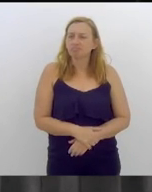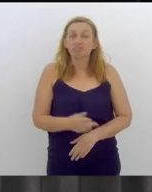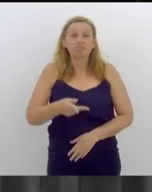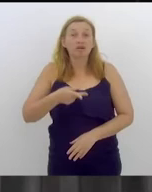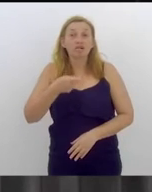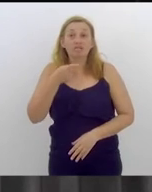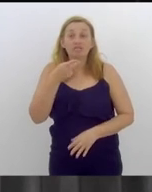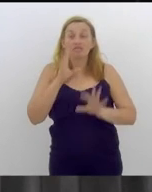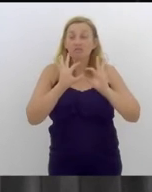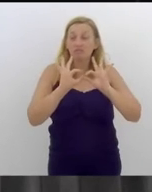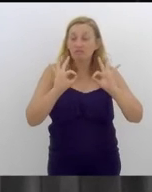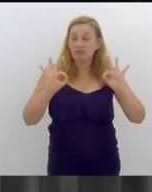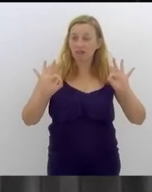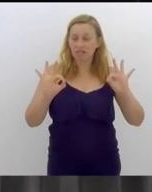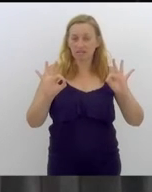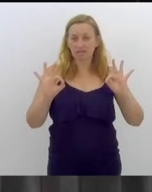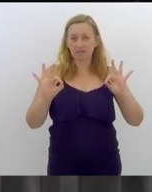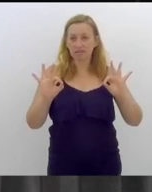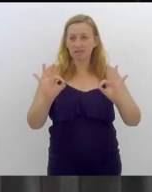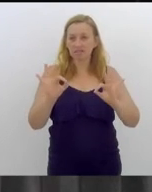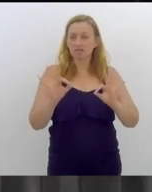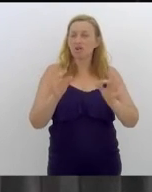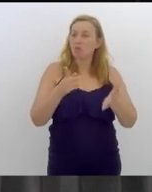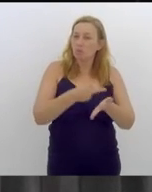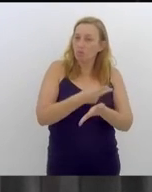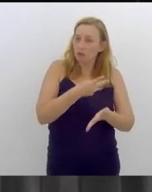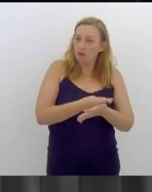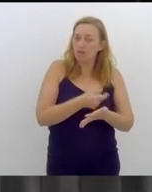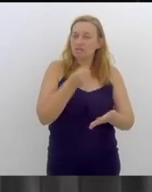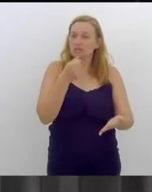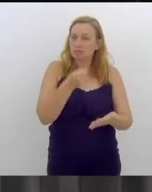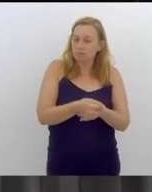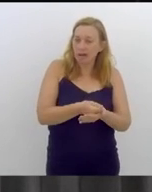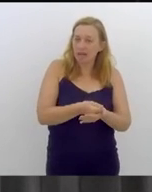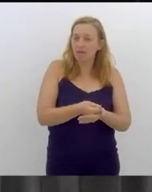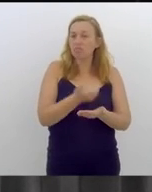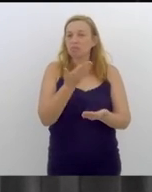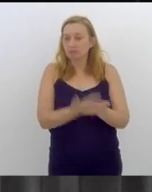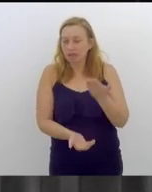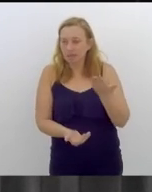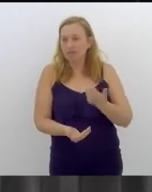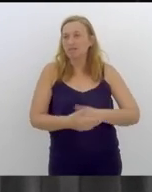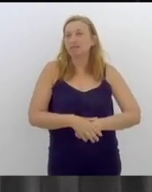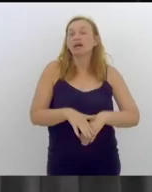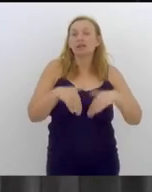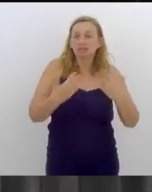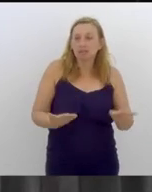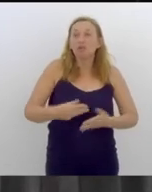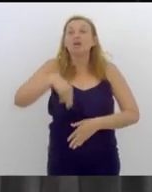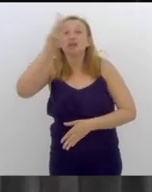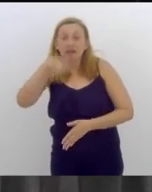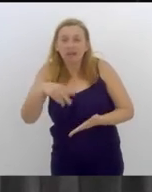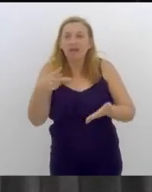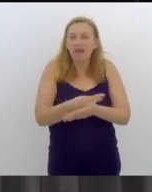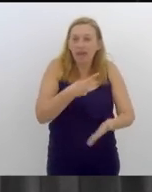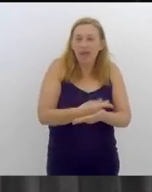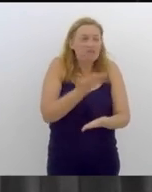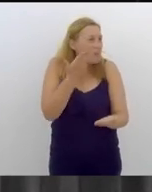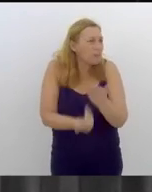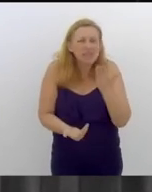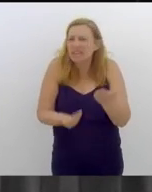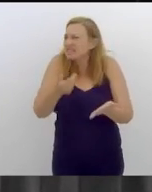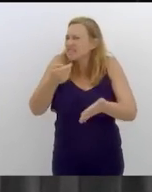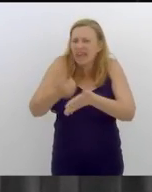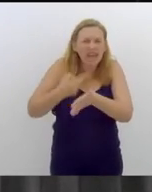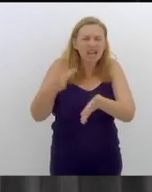que uma afirmação o erro se paga com derrota em política Então quem é ele vai perder porque ele tá errando